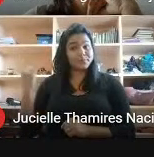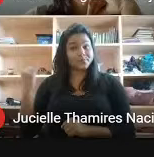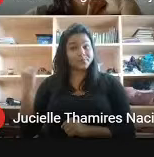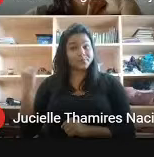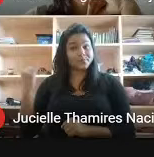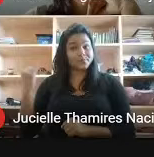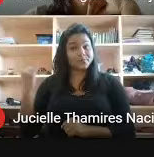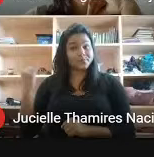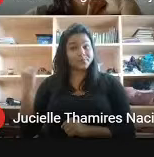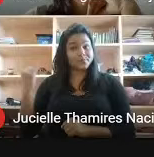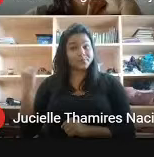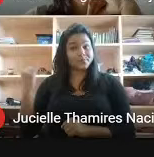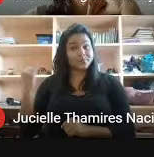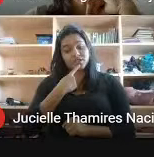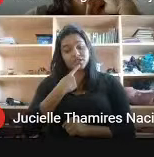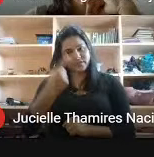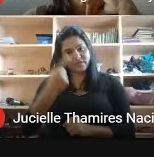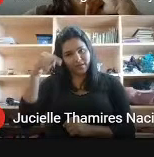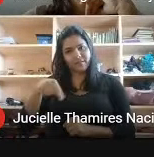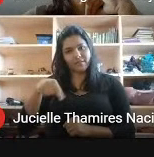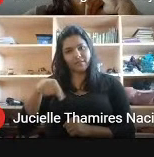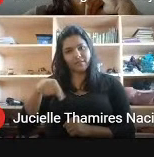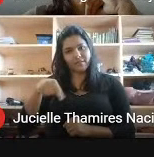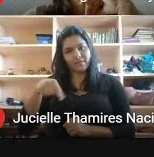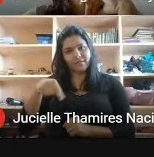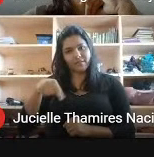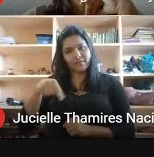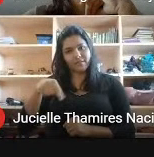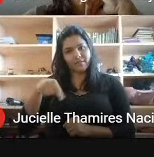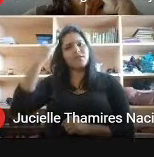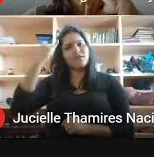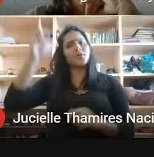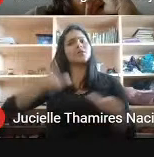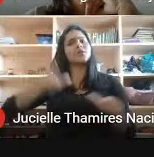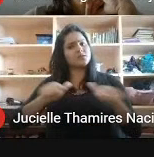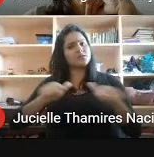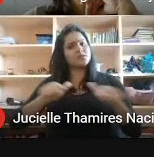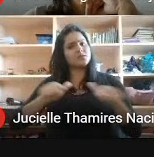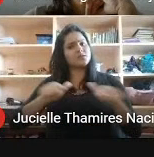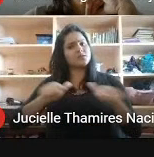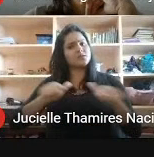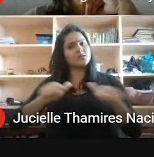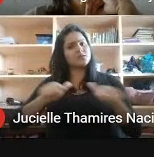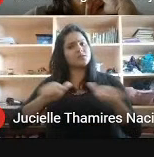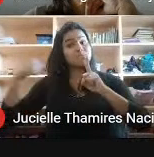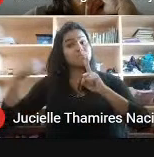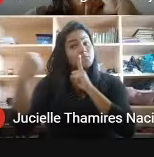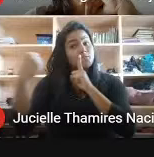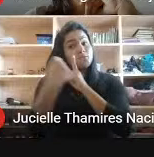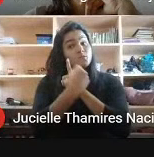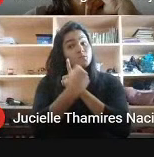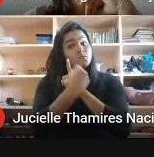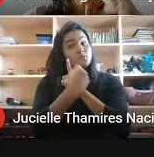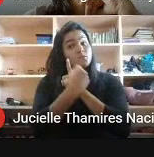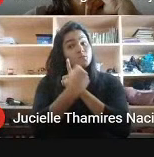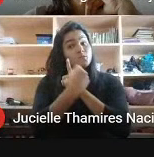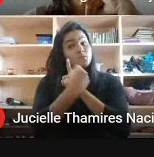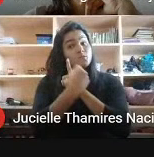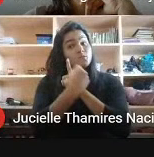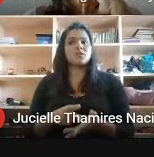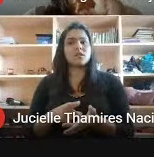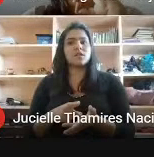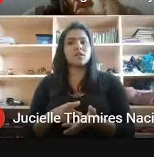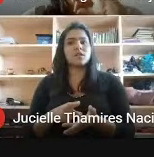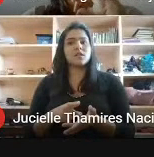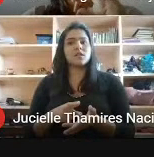do movimento popular, do movimento social, que faz um trabalho belíssimo. Então, se não unir esforços nesse sentido, a comunicação,